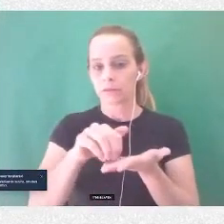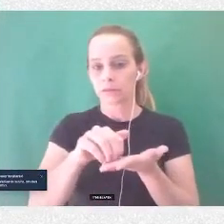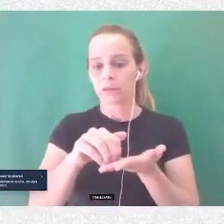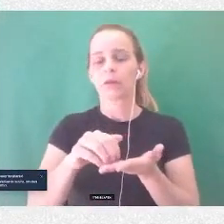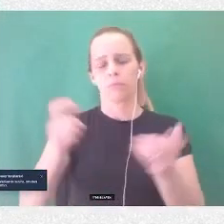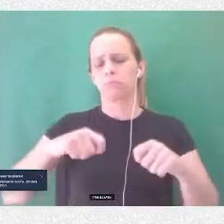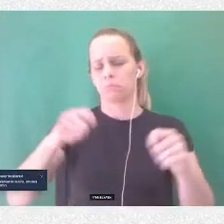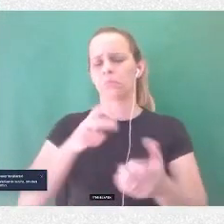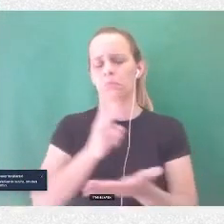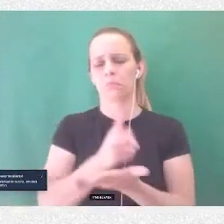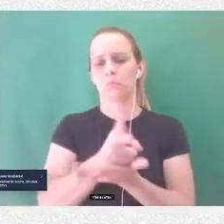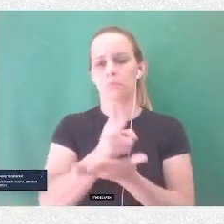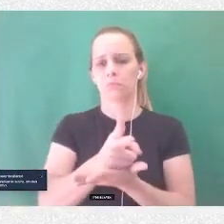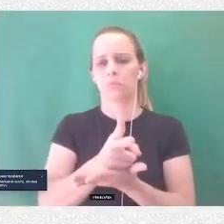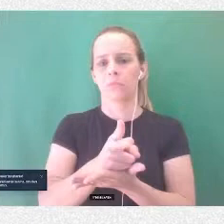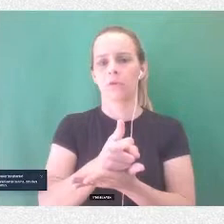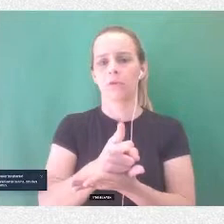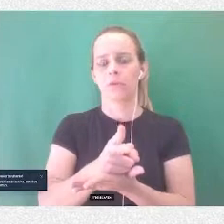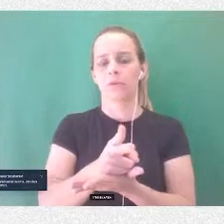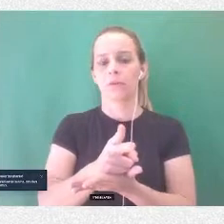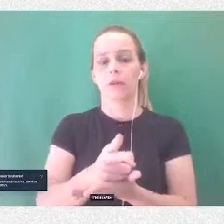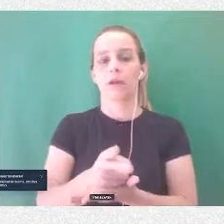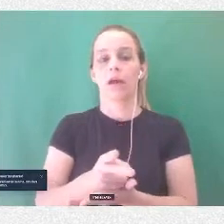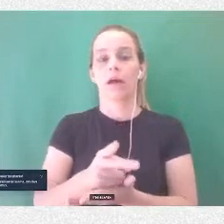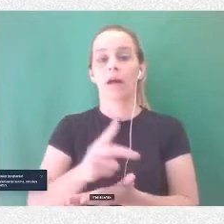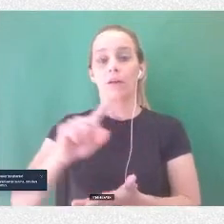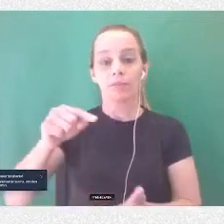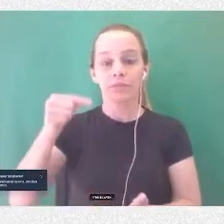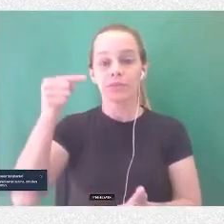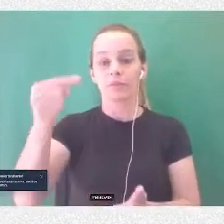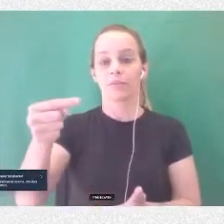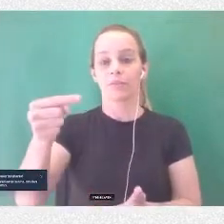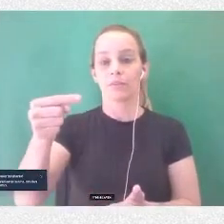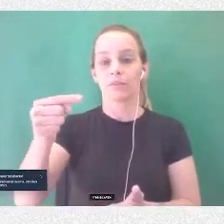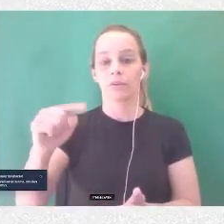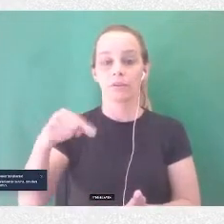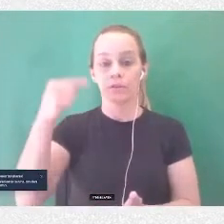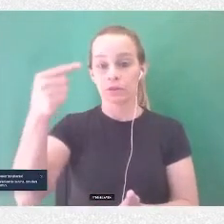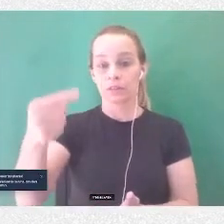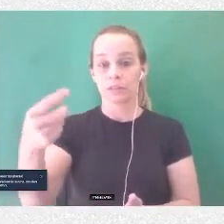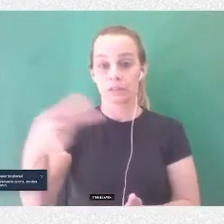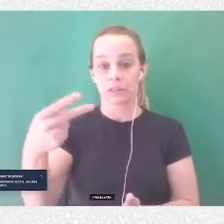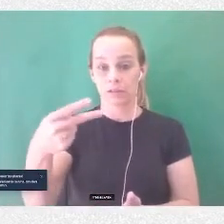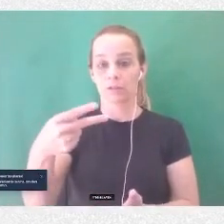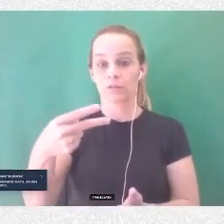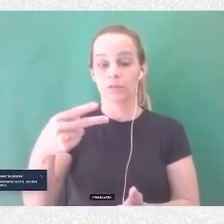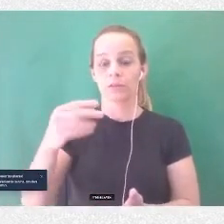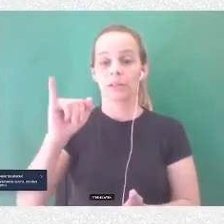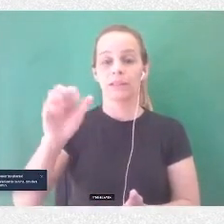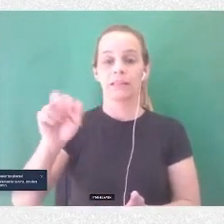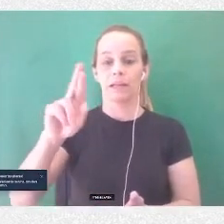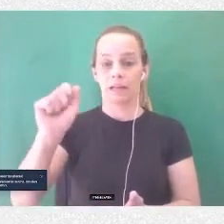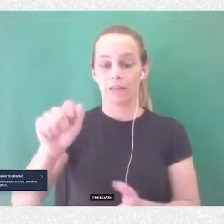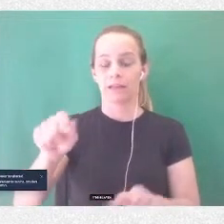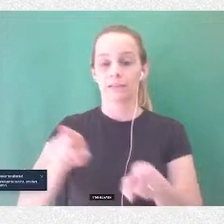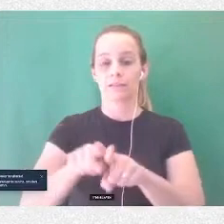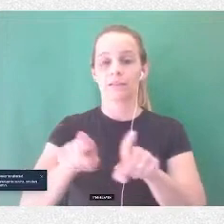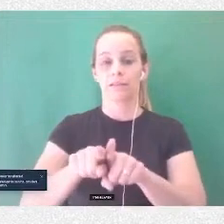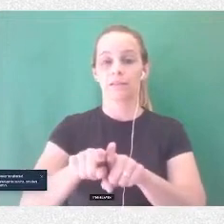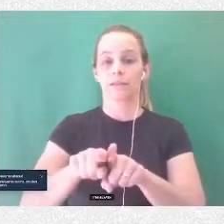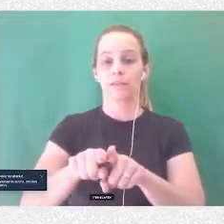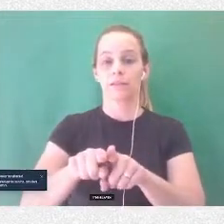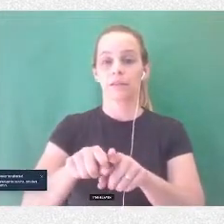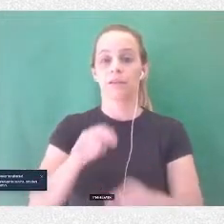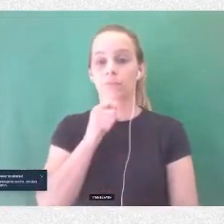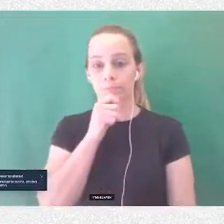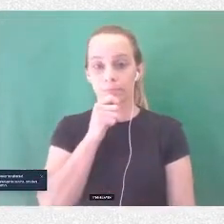Conseguimos sim, Aline. Perfeito, eu vou passar João. Então, obrigado. Eu vou passar então para a Yara Majoni da CNN Brasil. Então, pode abrir o microfone e